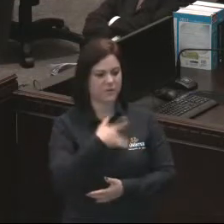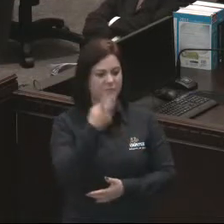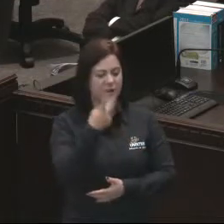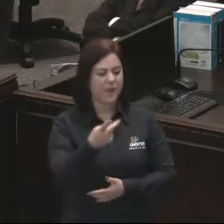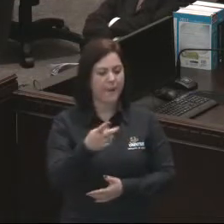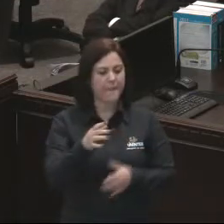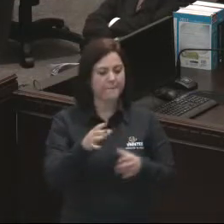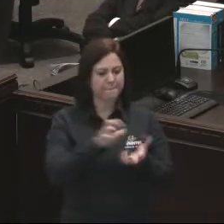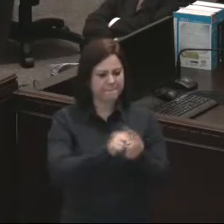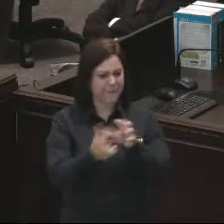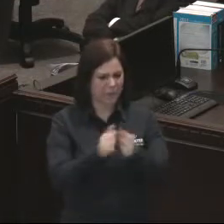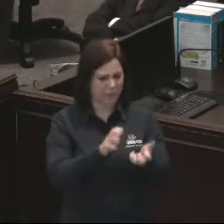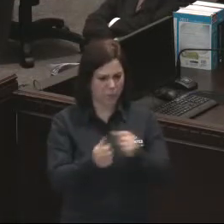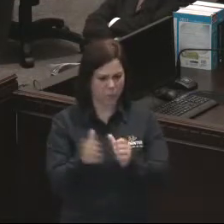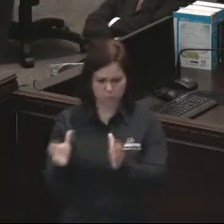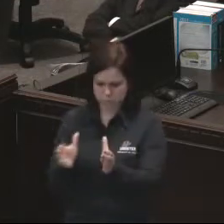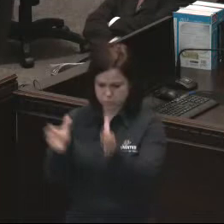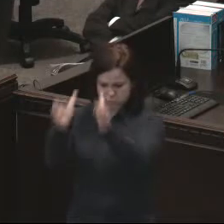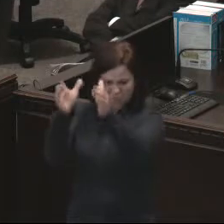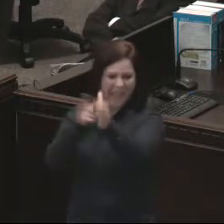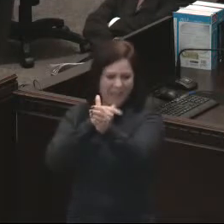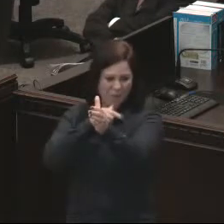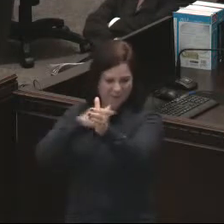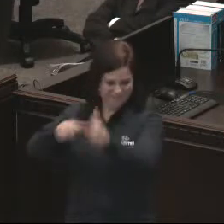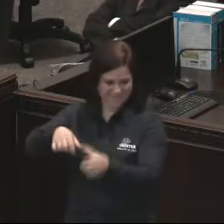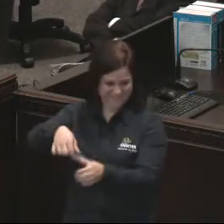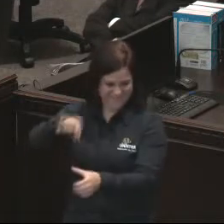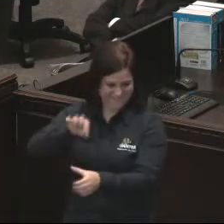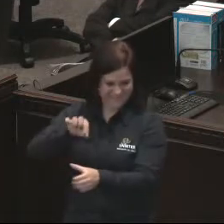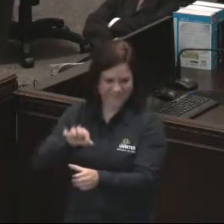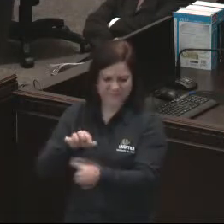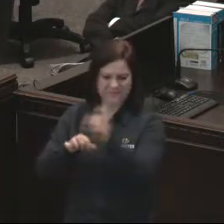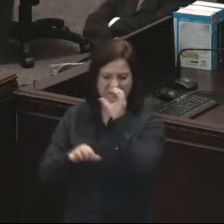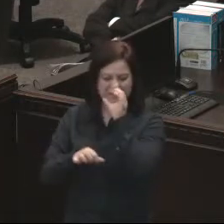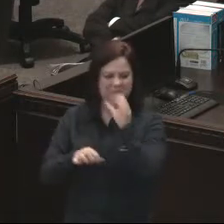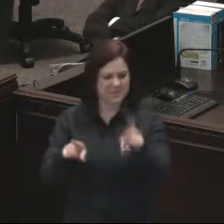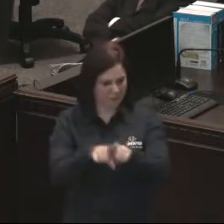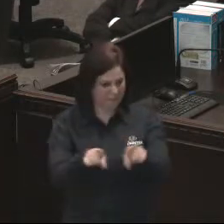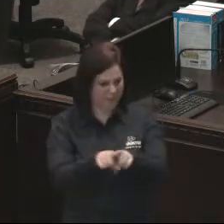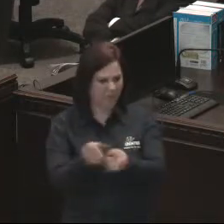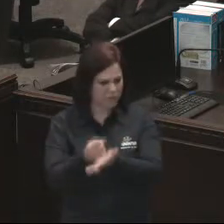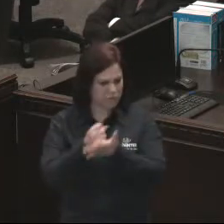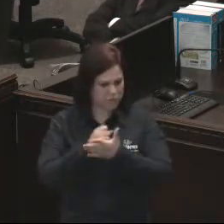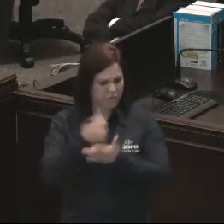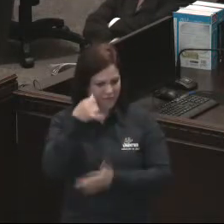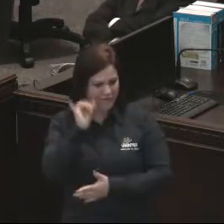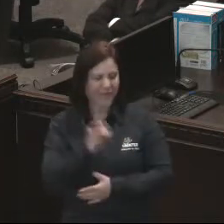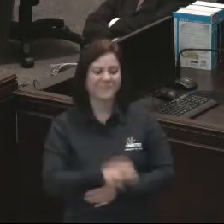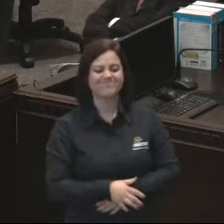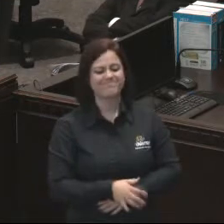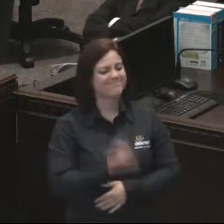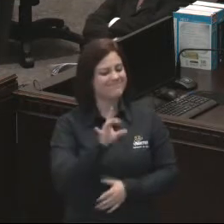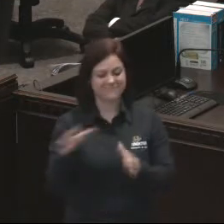era uma forma de fazer uma filtragem boa. Com relação aos fármacos, ele atua também ou não? Ele não é suficiente